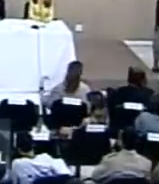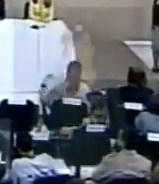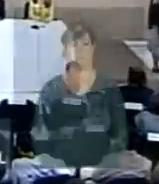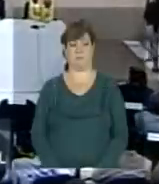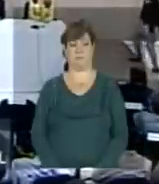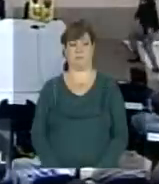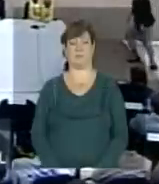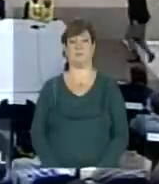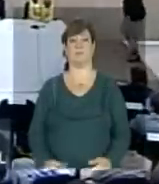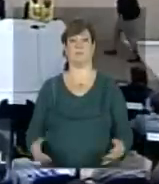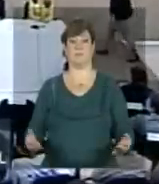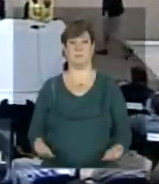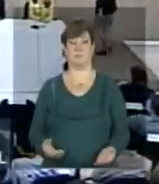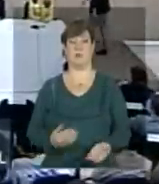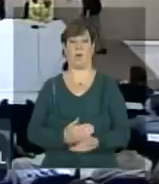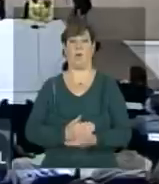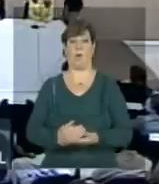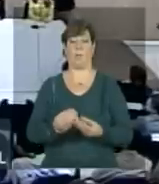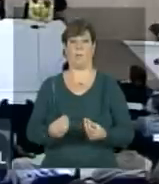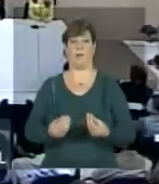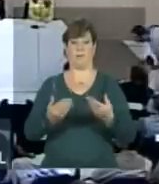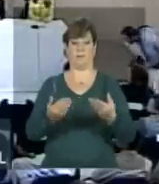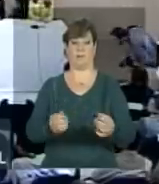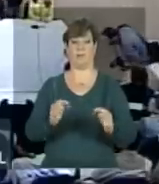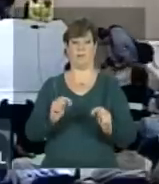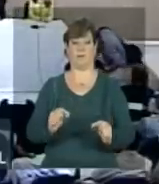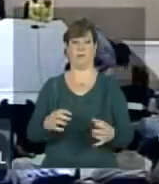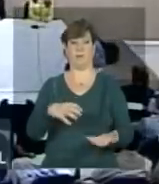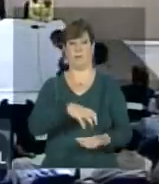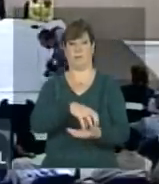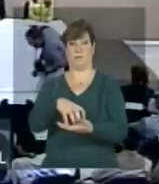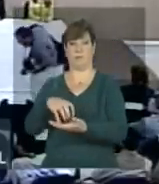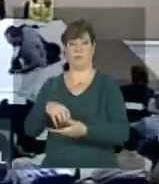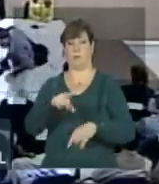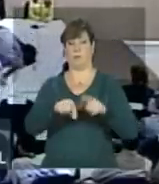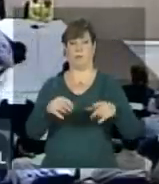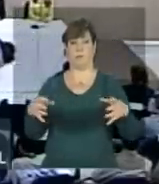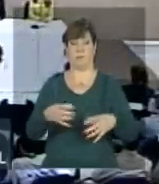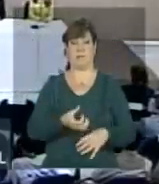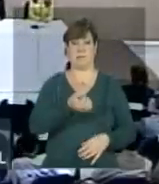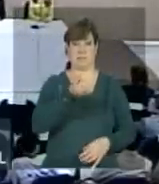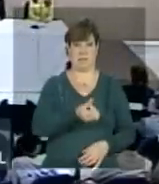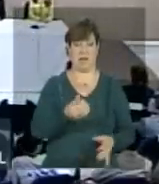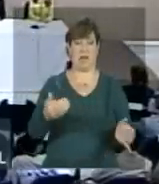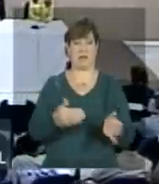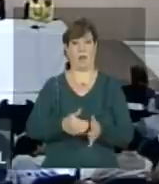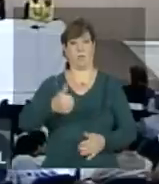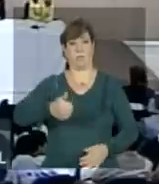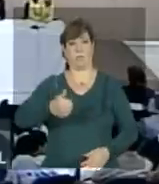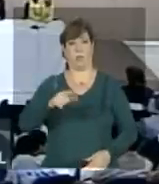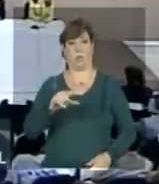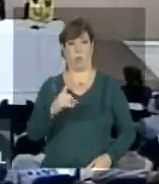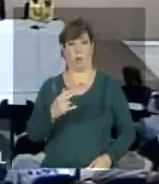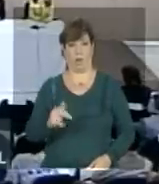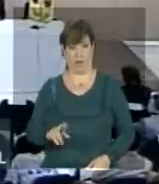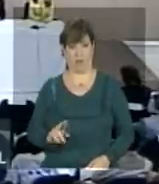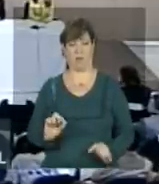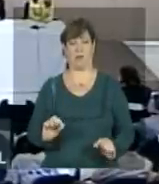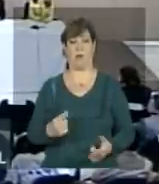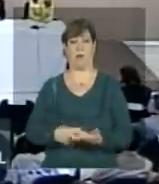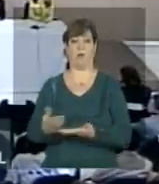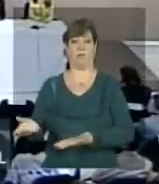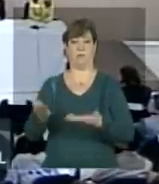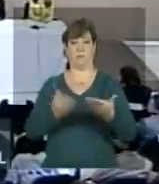Senhoras e senhores, daremos início agora à entrega das premiações às equipes classificadas do 6º ao 1º lugar. Convidamos